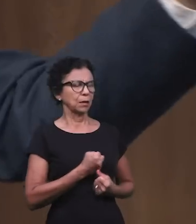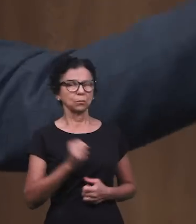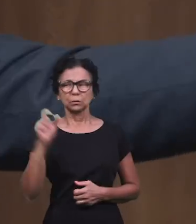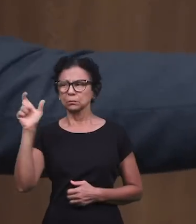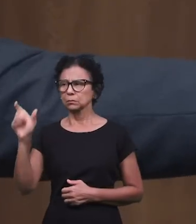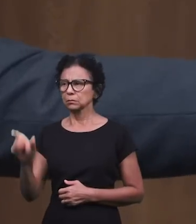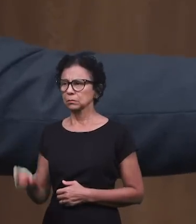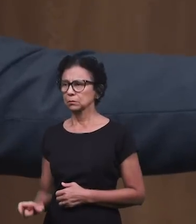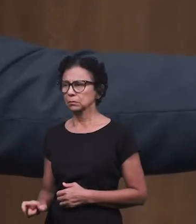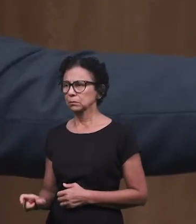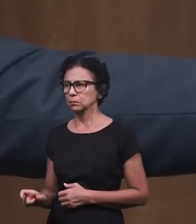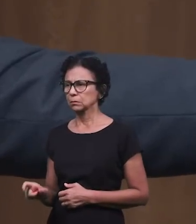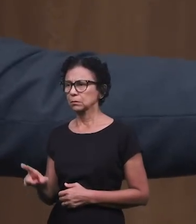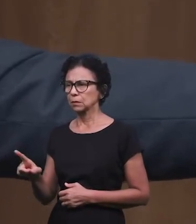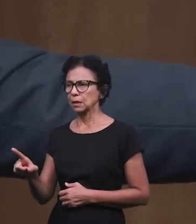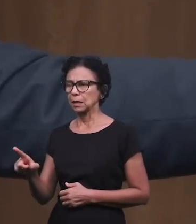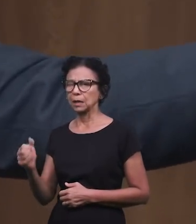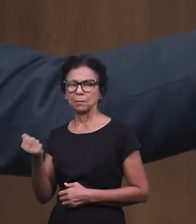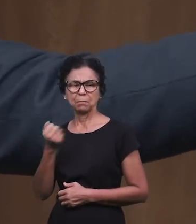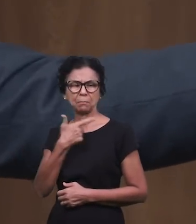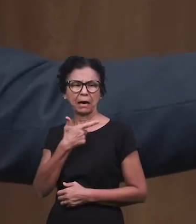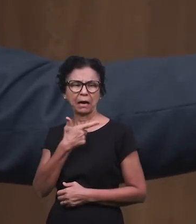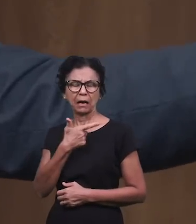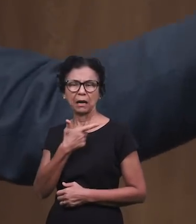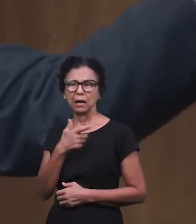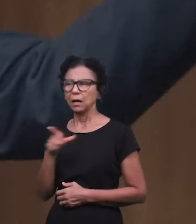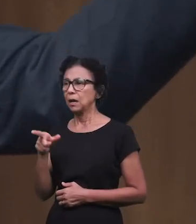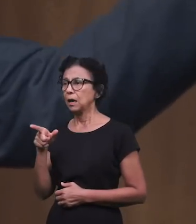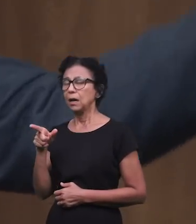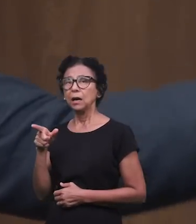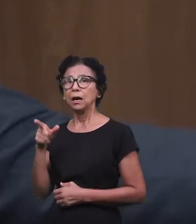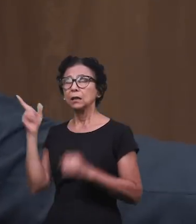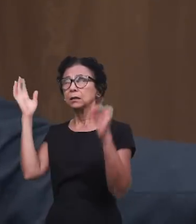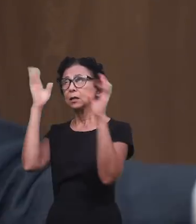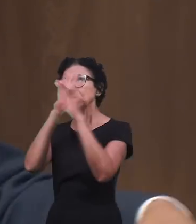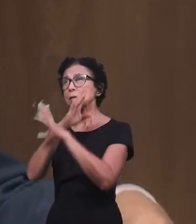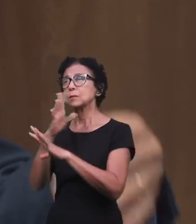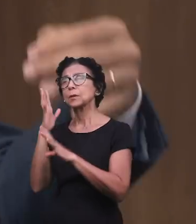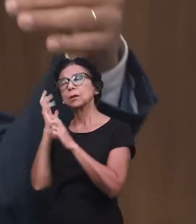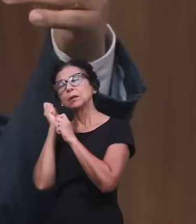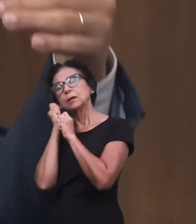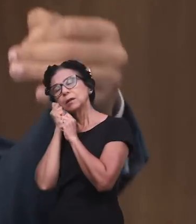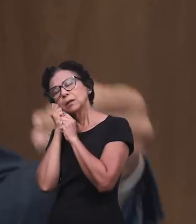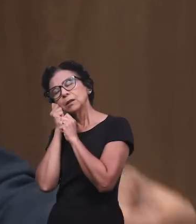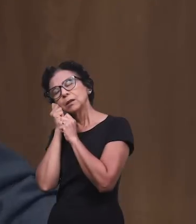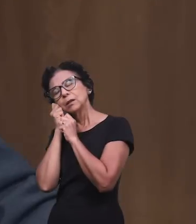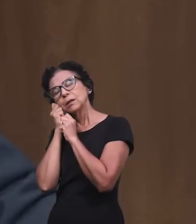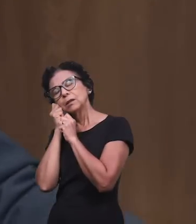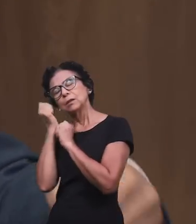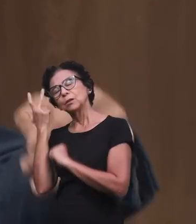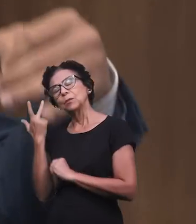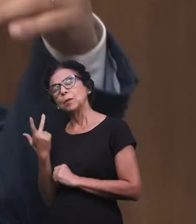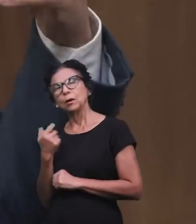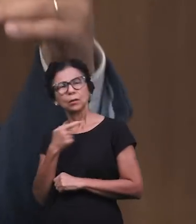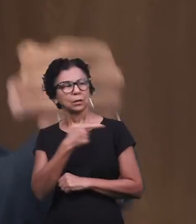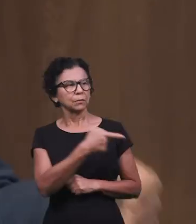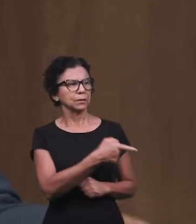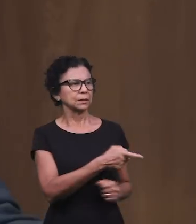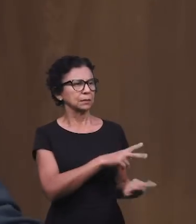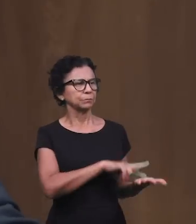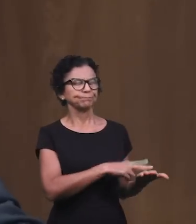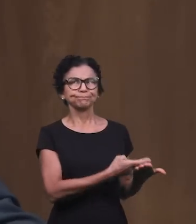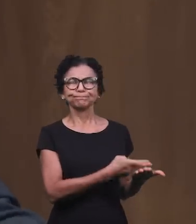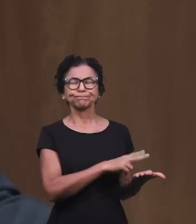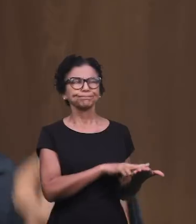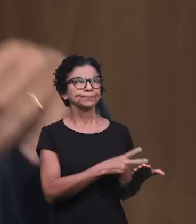outro lado, a pessoa que magoou, que às vezes nem sabe, está dormindo um sono tranquilo, e você perde uma noite de sono, você não para de